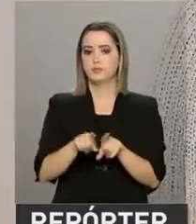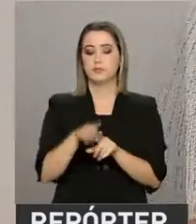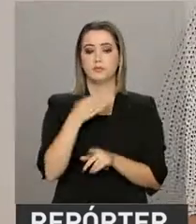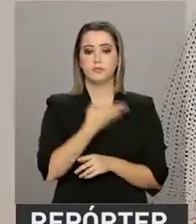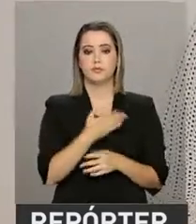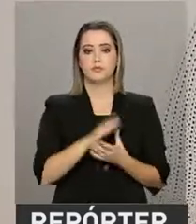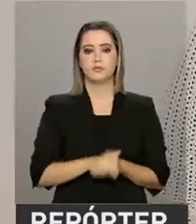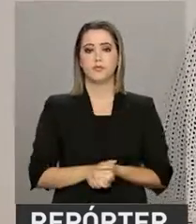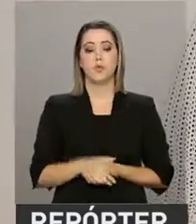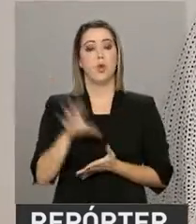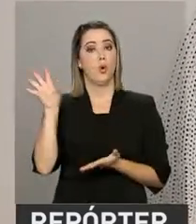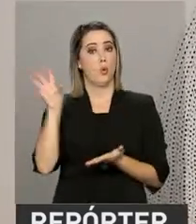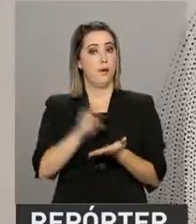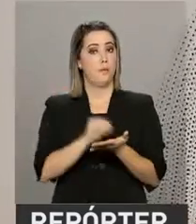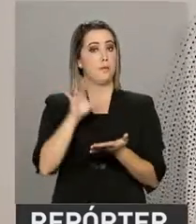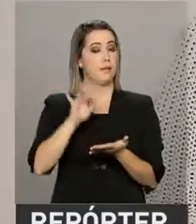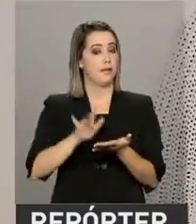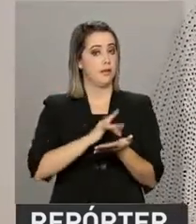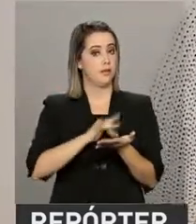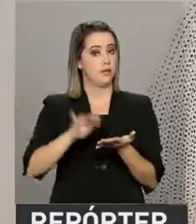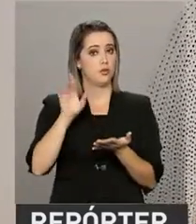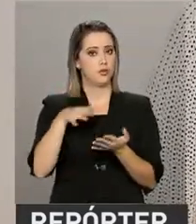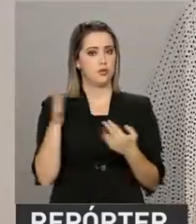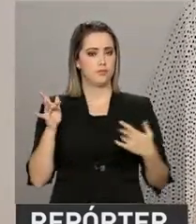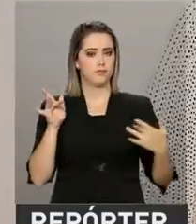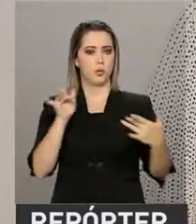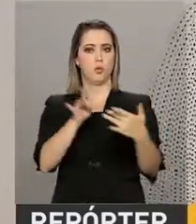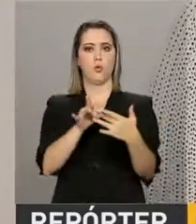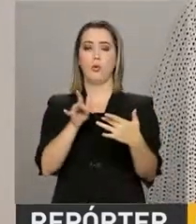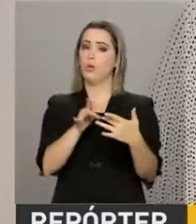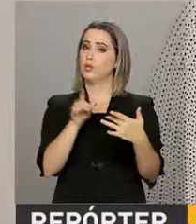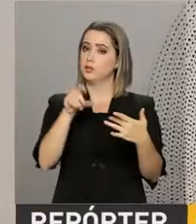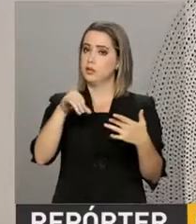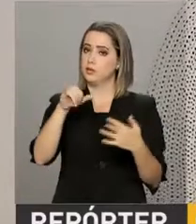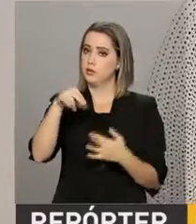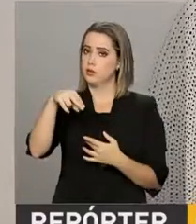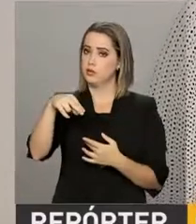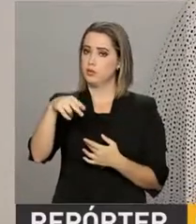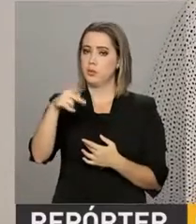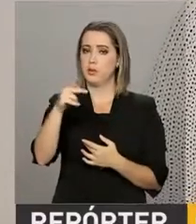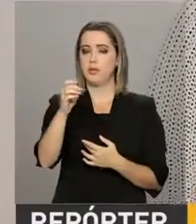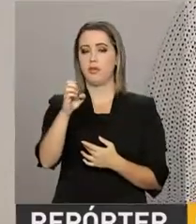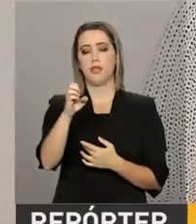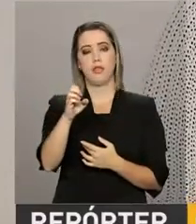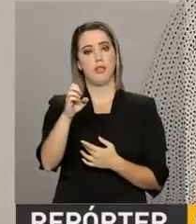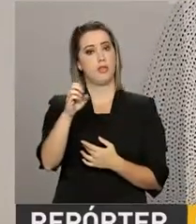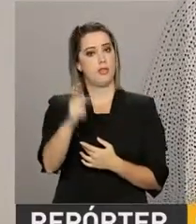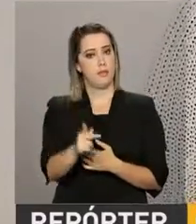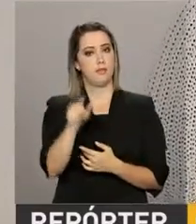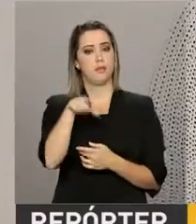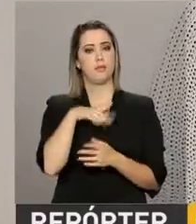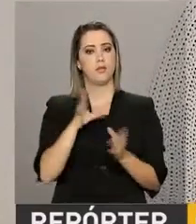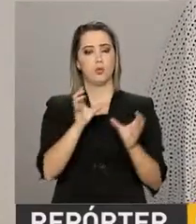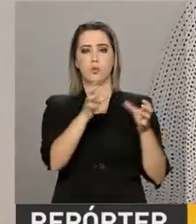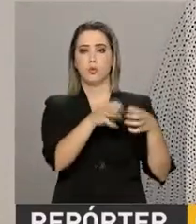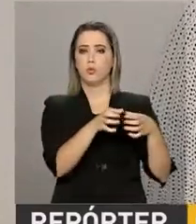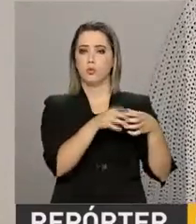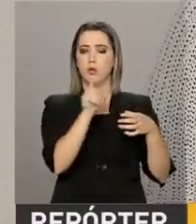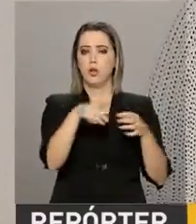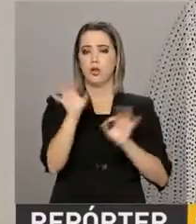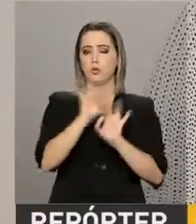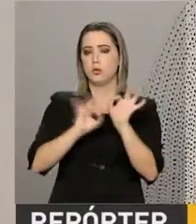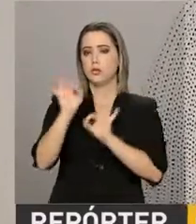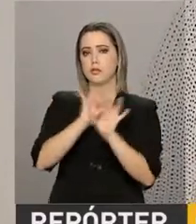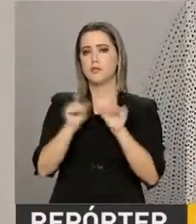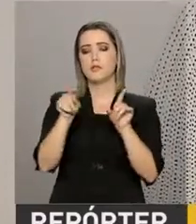mais uma forma de contato entre o inep eo participante ajuda na organização e no cumprimento de prazo